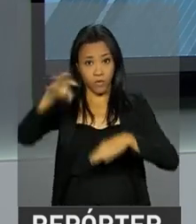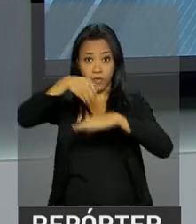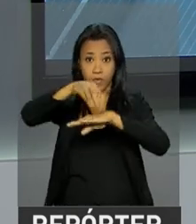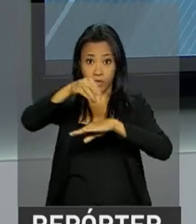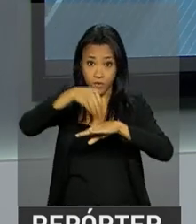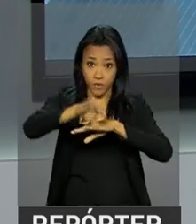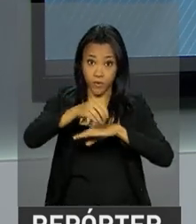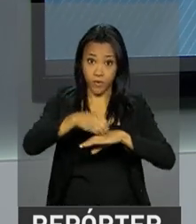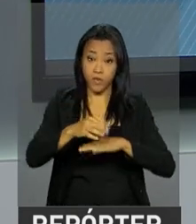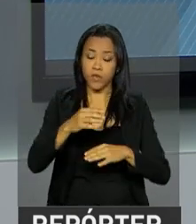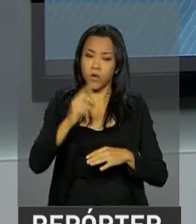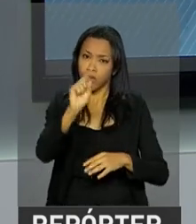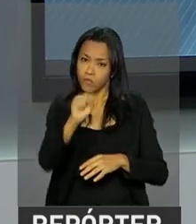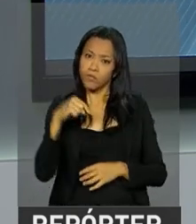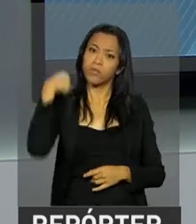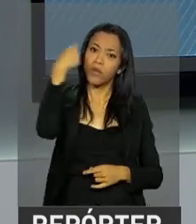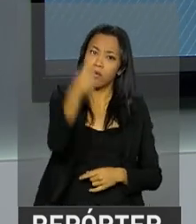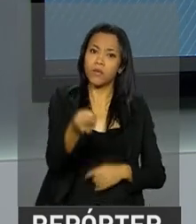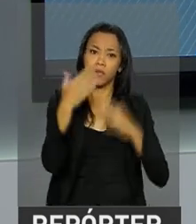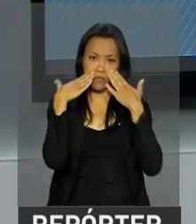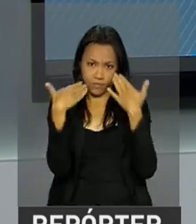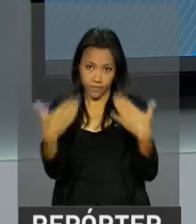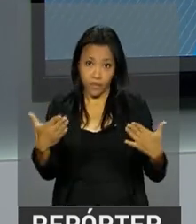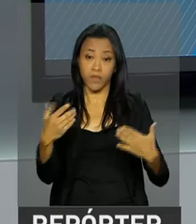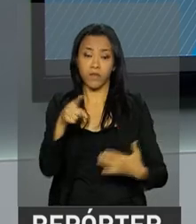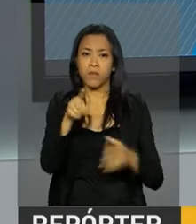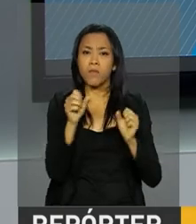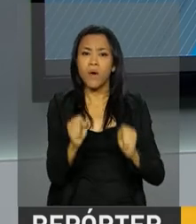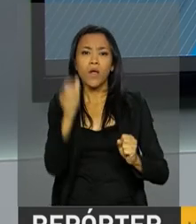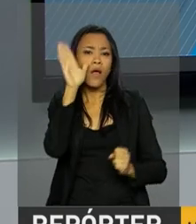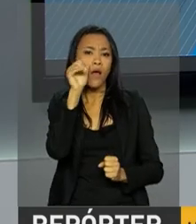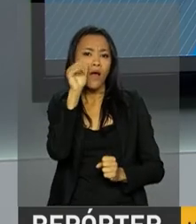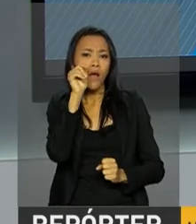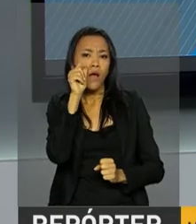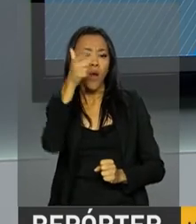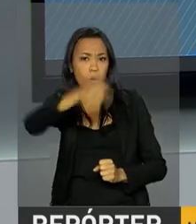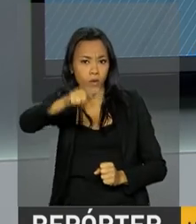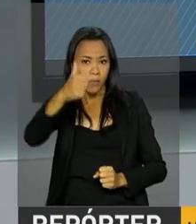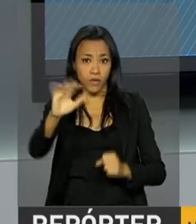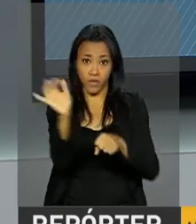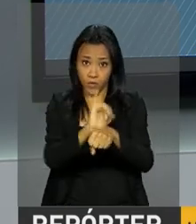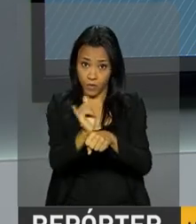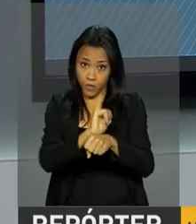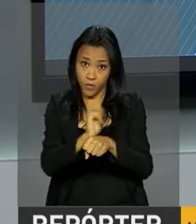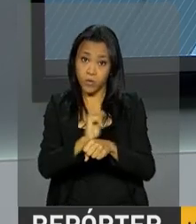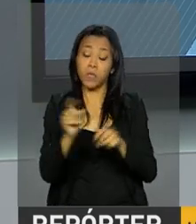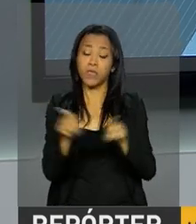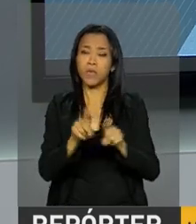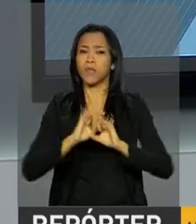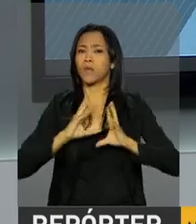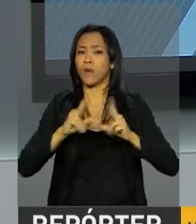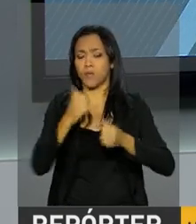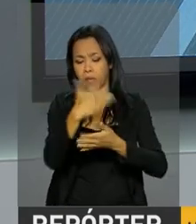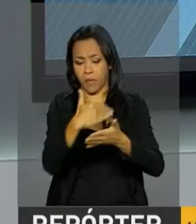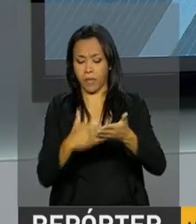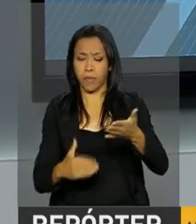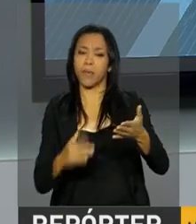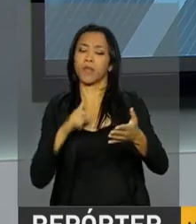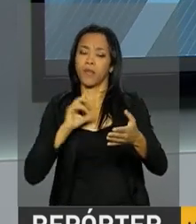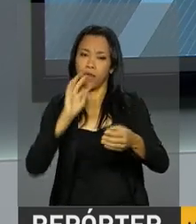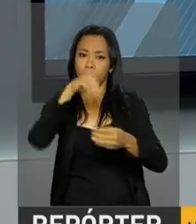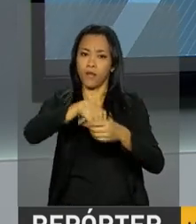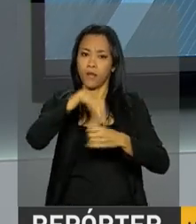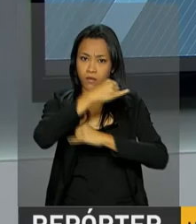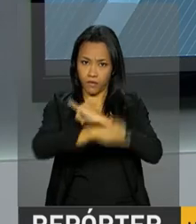informações ou em uma hora na nossa próxima edição você pode rever as reportagens do youtube e toda a nossa programação também